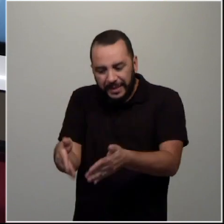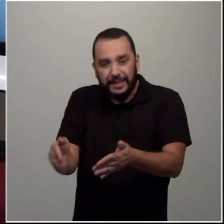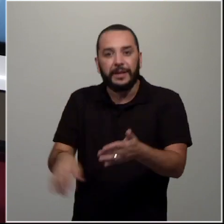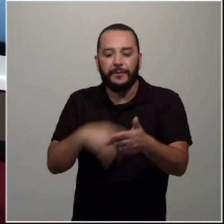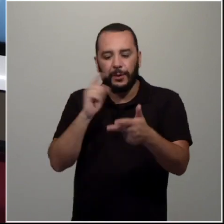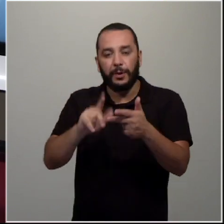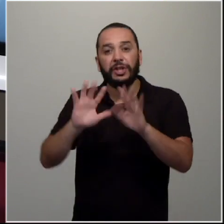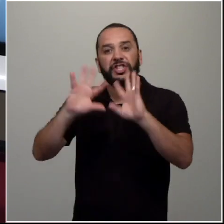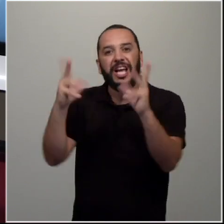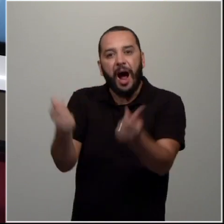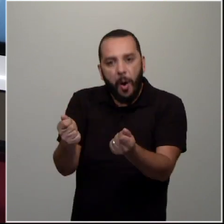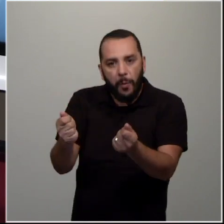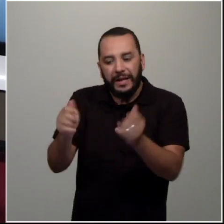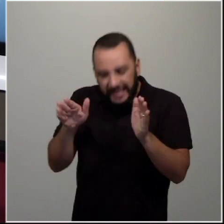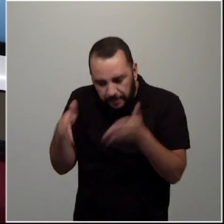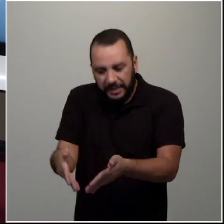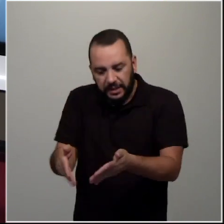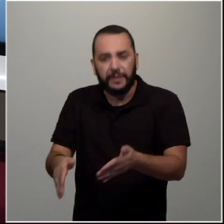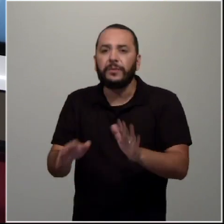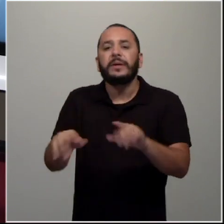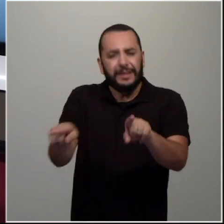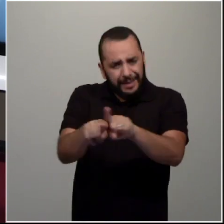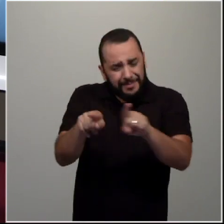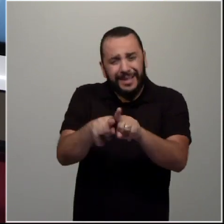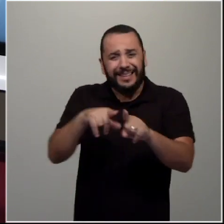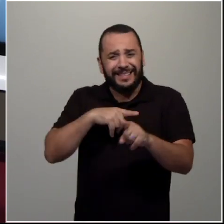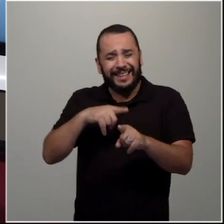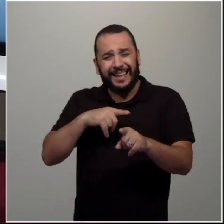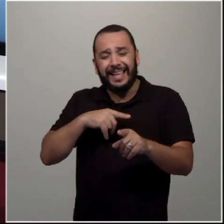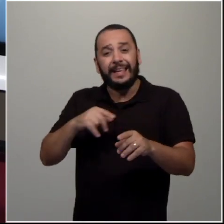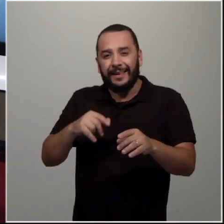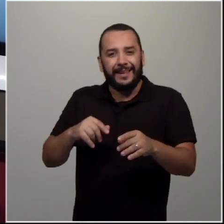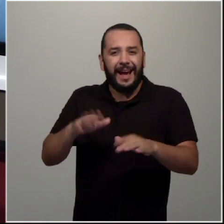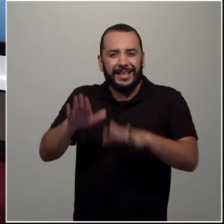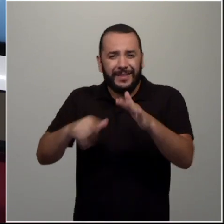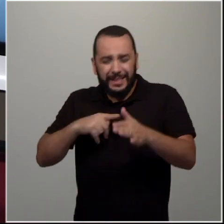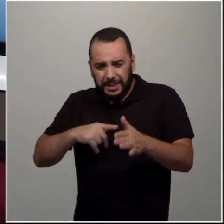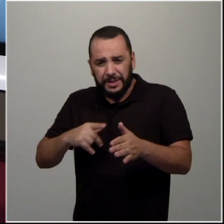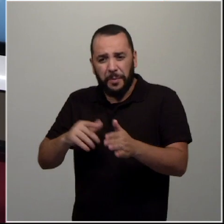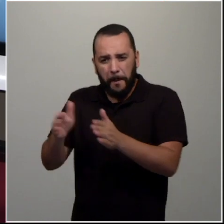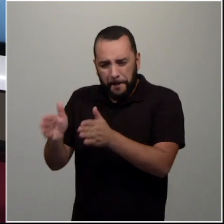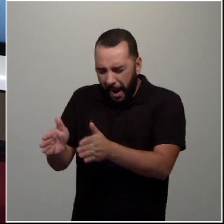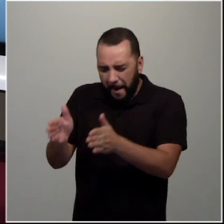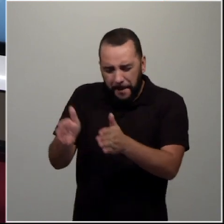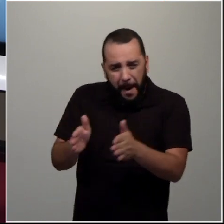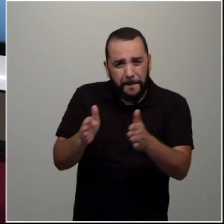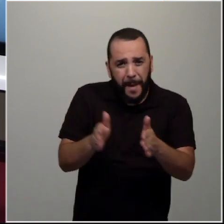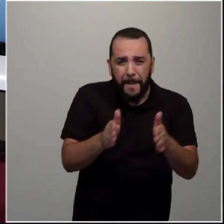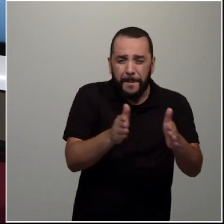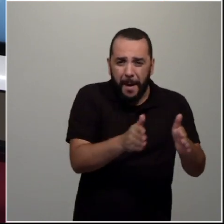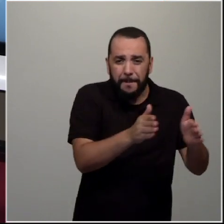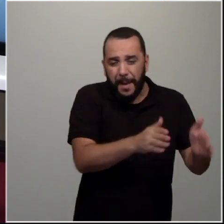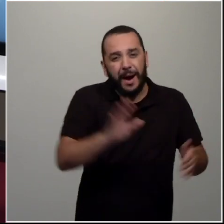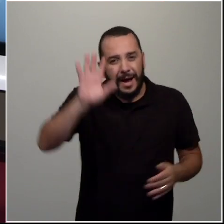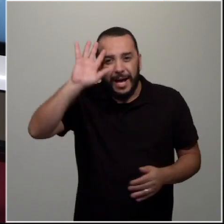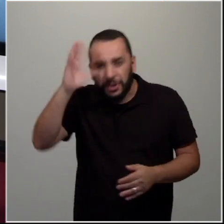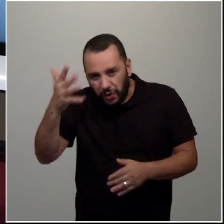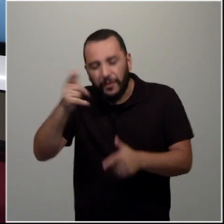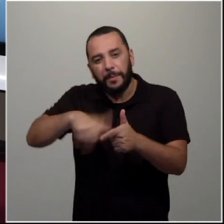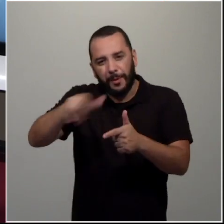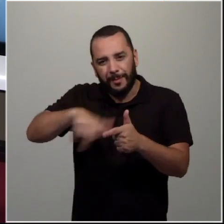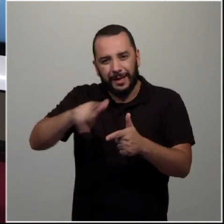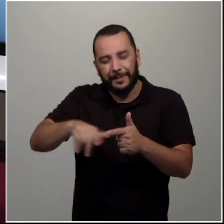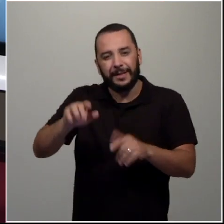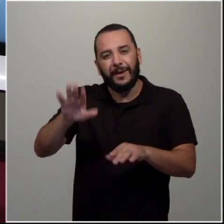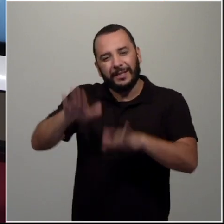problemas que o pole elenca uma série de questionamentos para cada uma das etapas que ele colocava na resolução de problemas então aquela série de